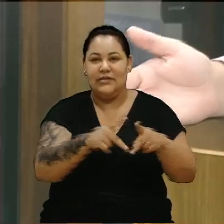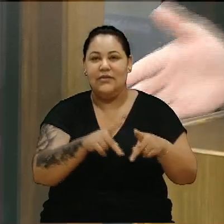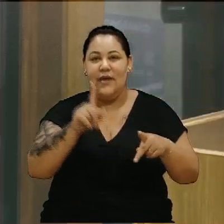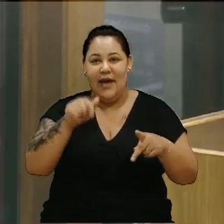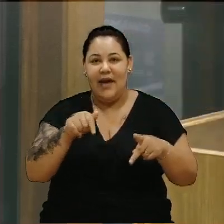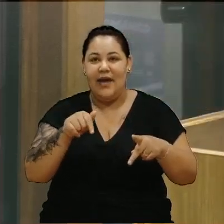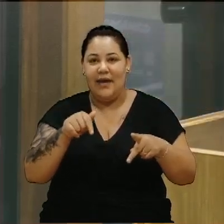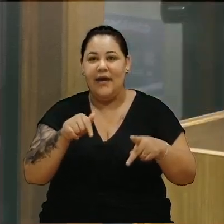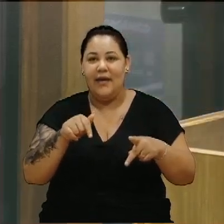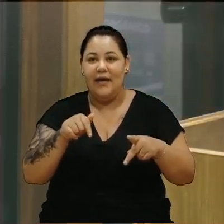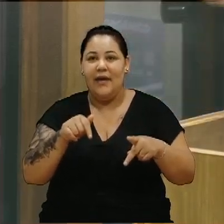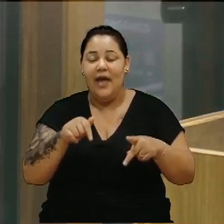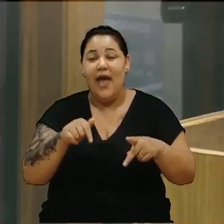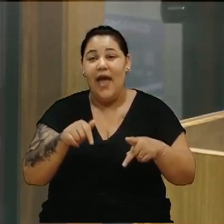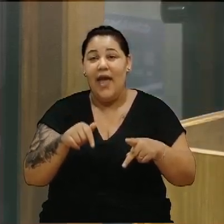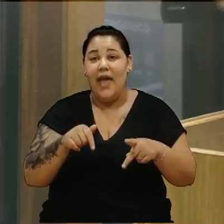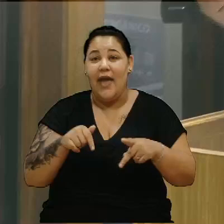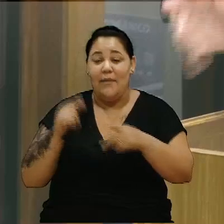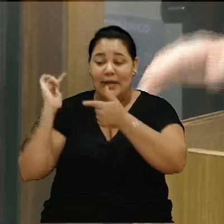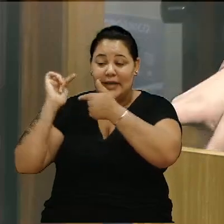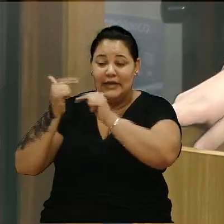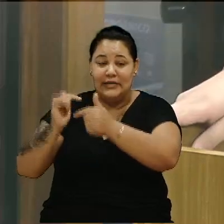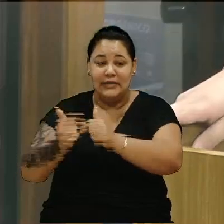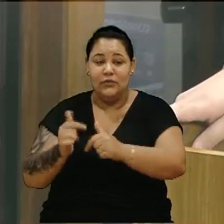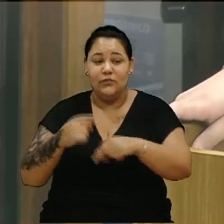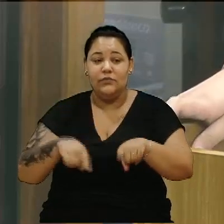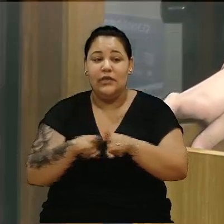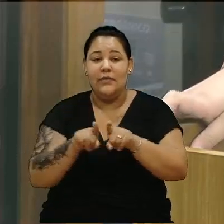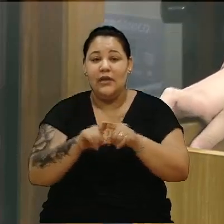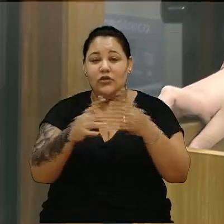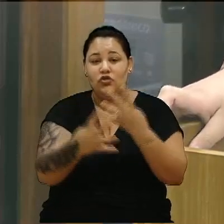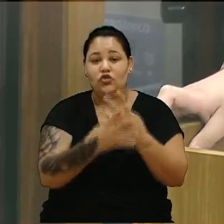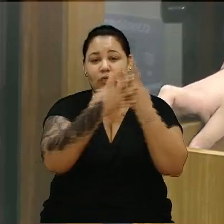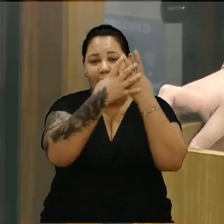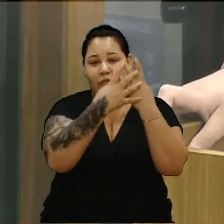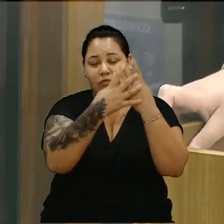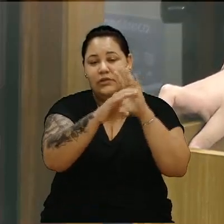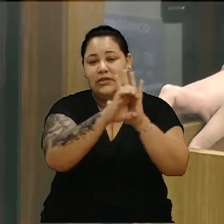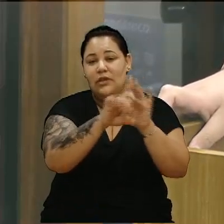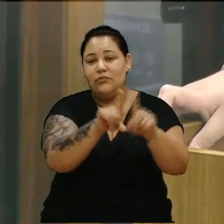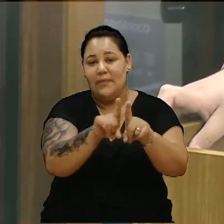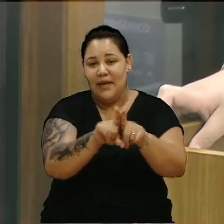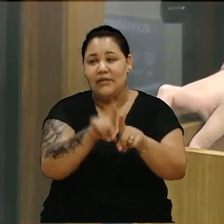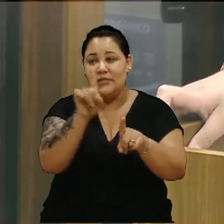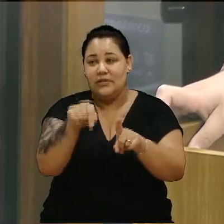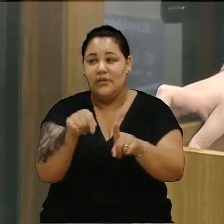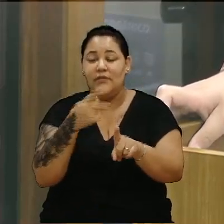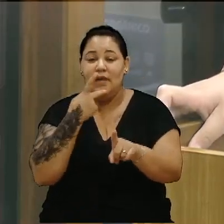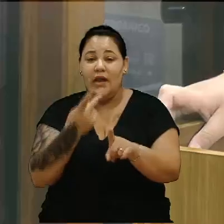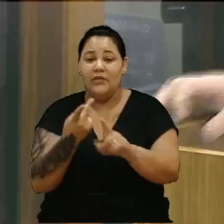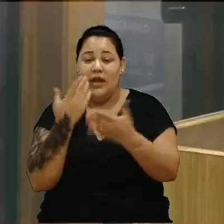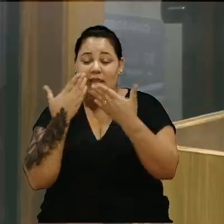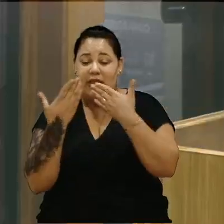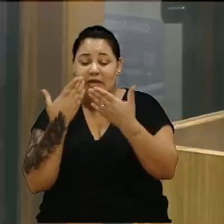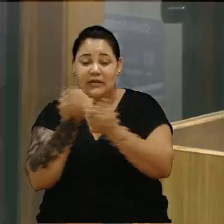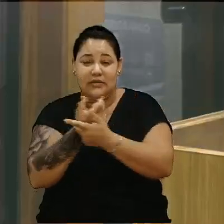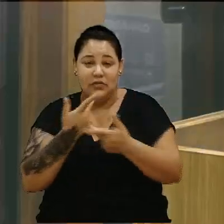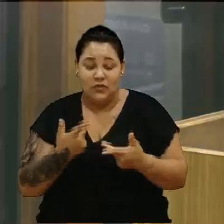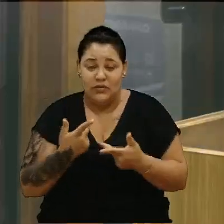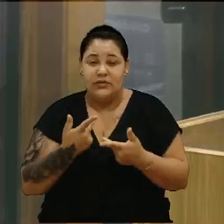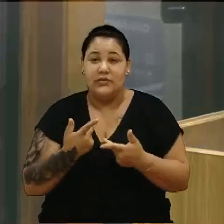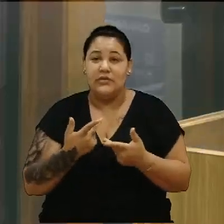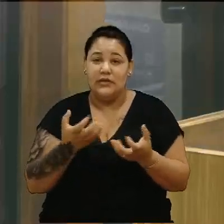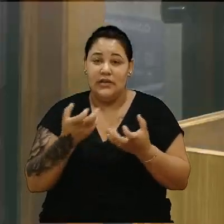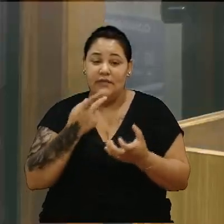judaicos cristãos, né? Nós estamos no Ocidente, o Ocidente reverbera esses valores. Então, dado este fato, eu também quero trazer ênfase nisso, em momento oportuno